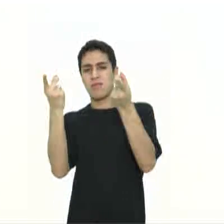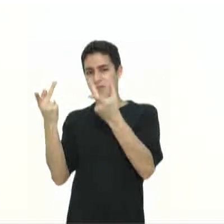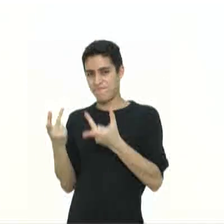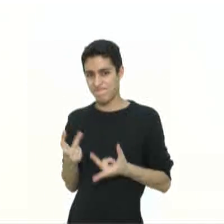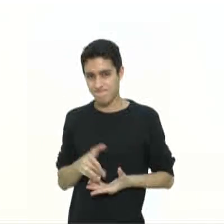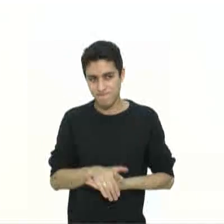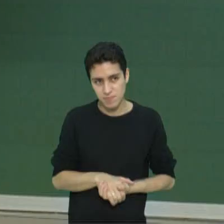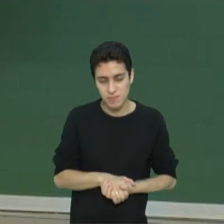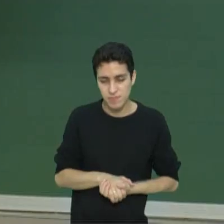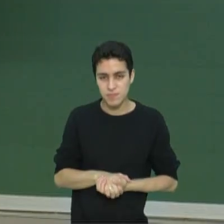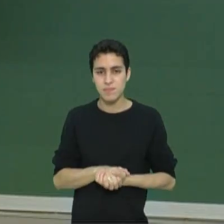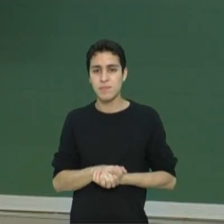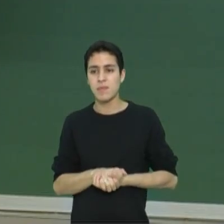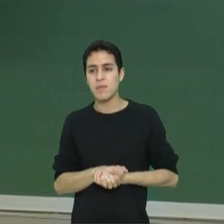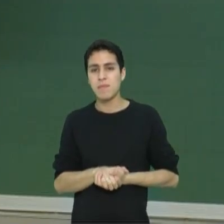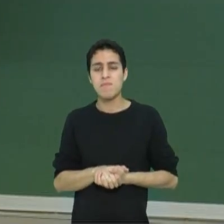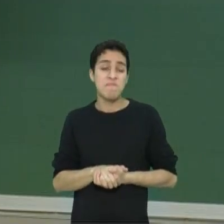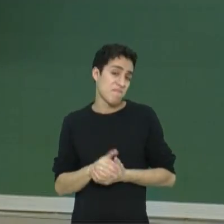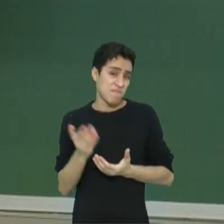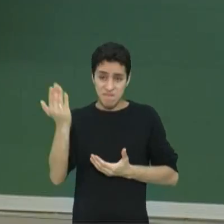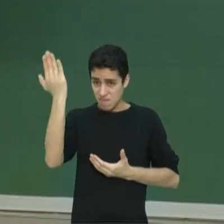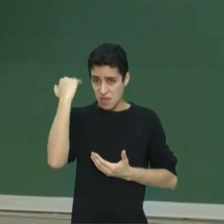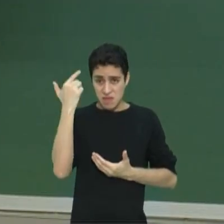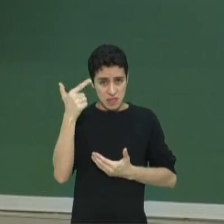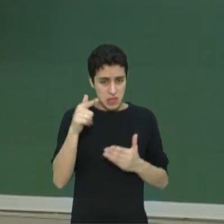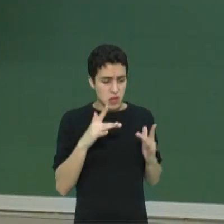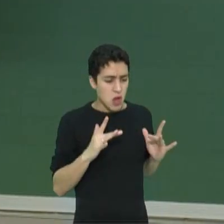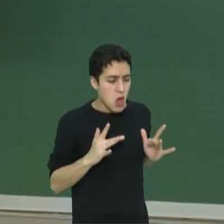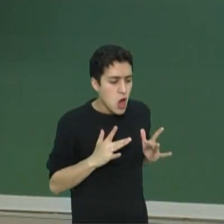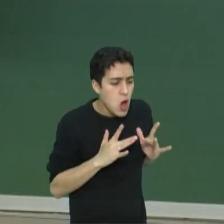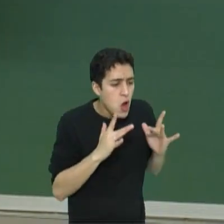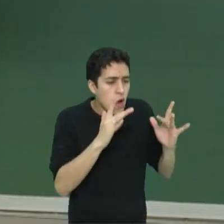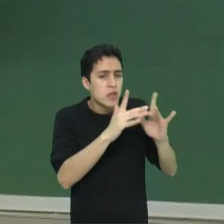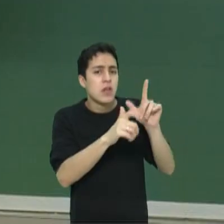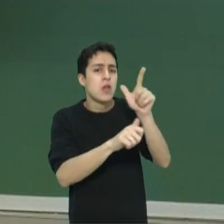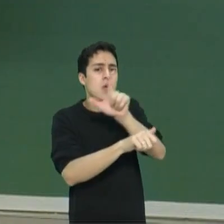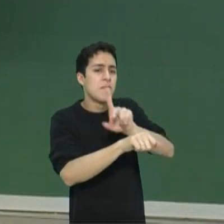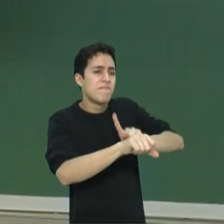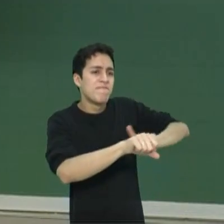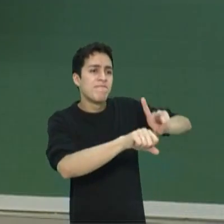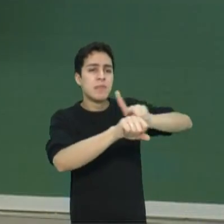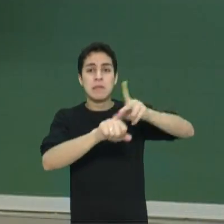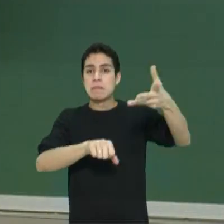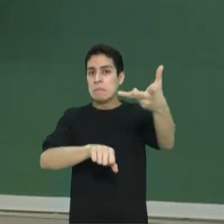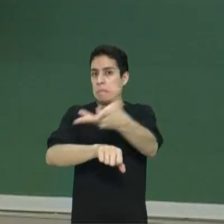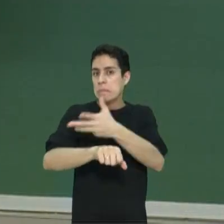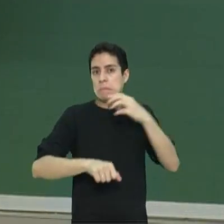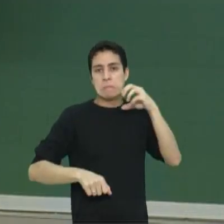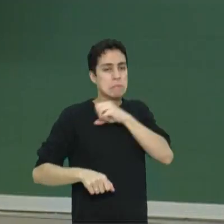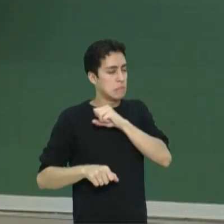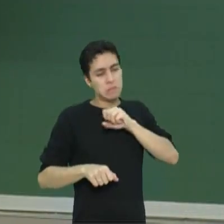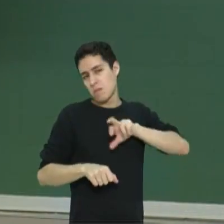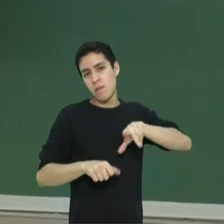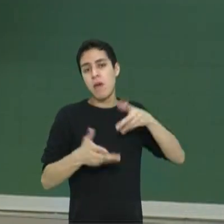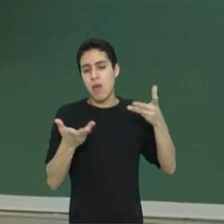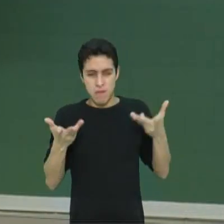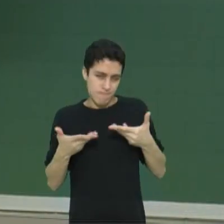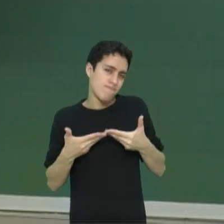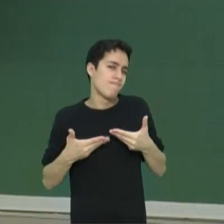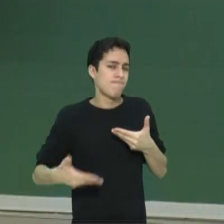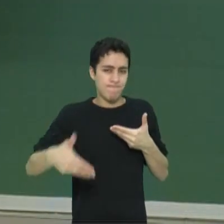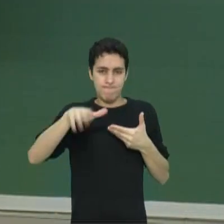e não tinham contato né com com outros mercados ele ainda não era tão acelerado quanto na indústria moderna né